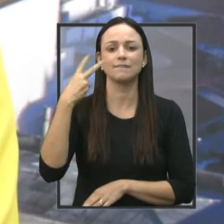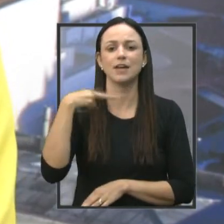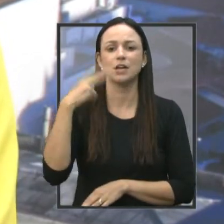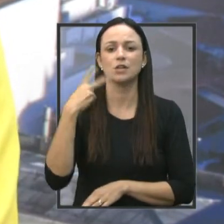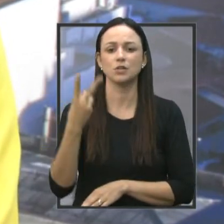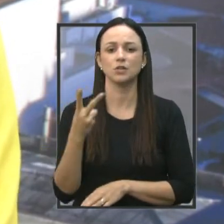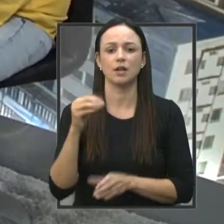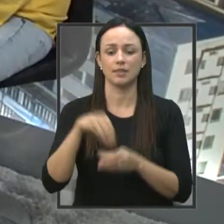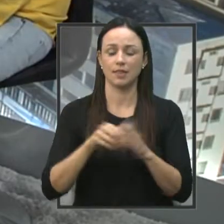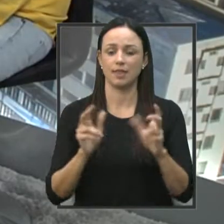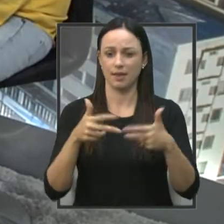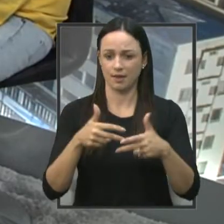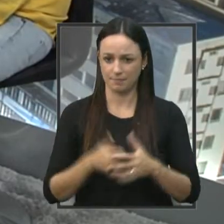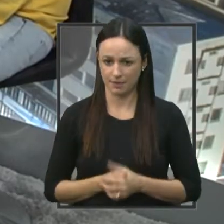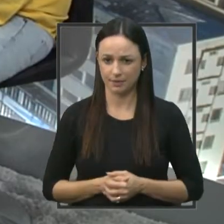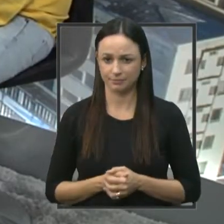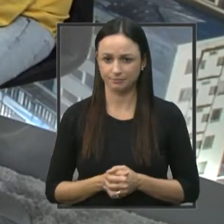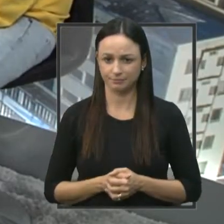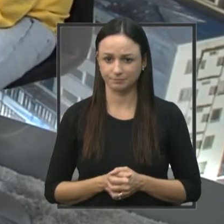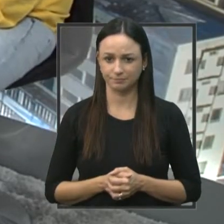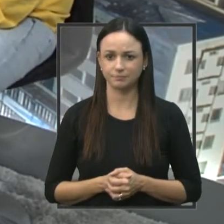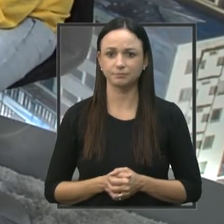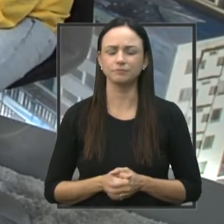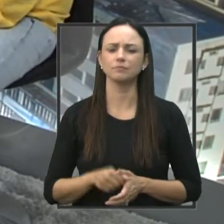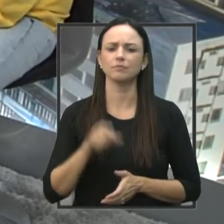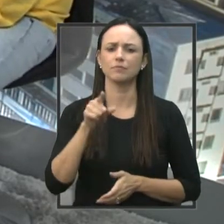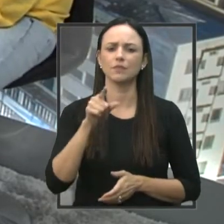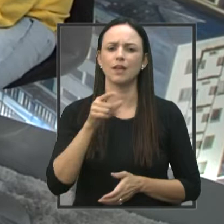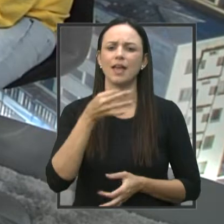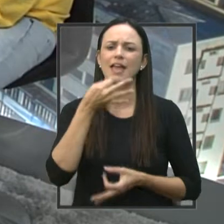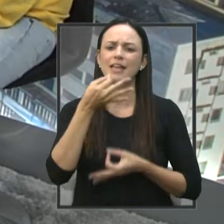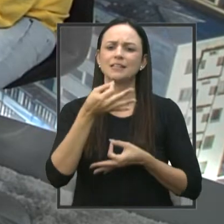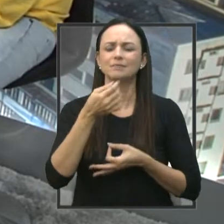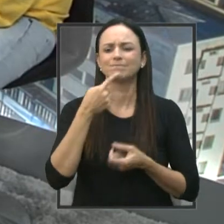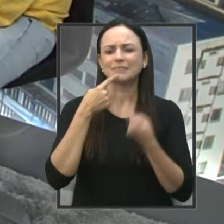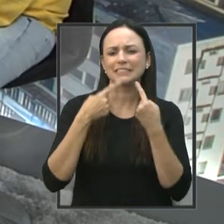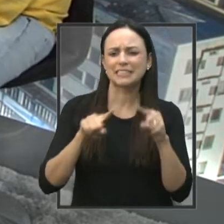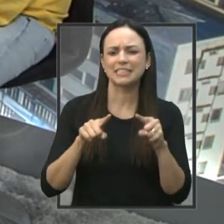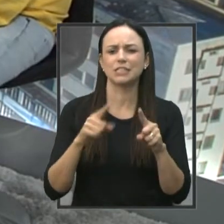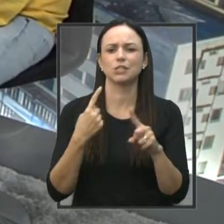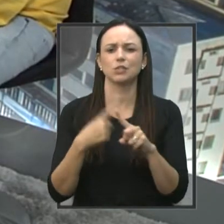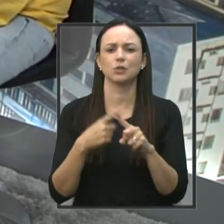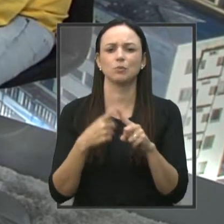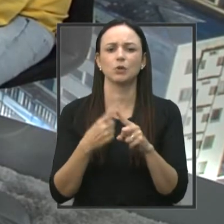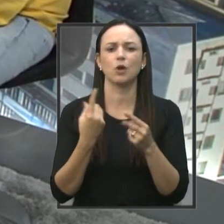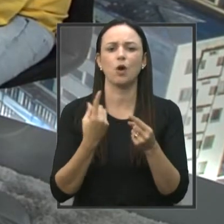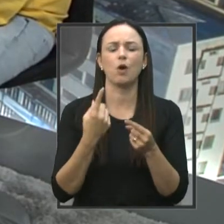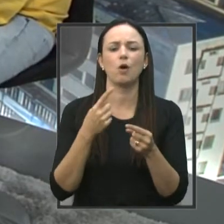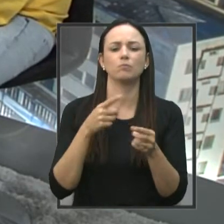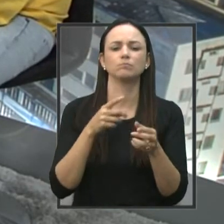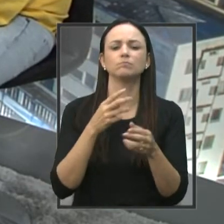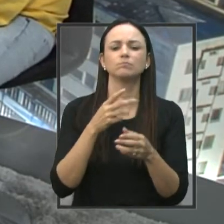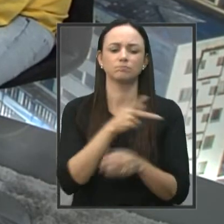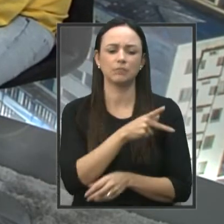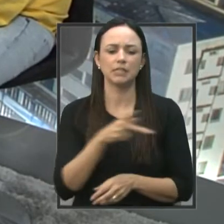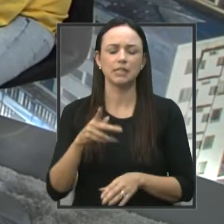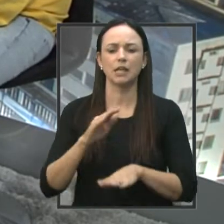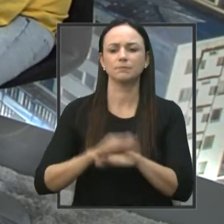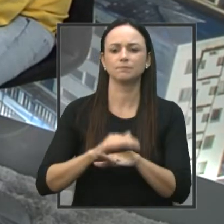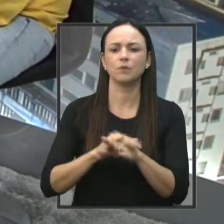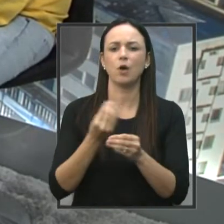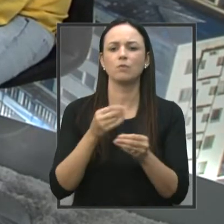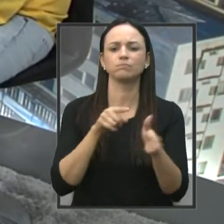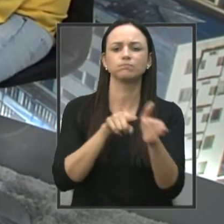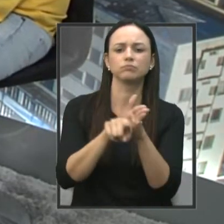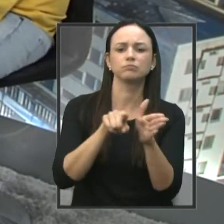na Câmara Municipal. O senhor tem críticas com relação também à condução das oitivas por parte do presidente da SEI, Matheus